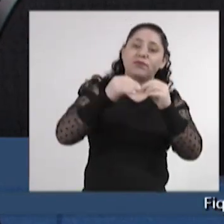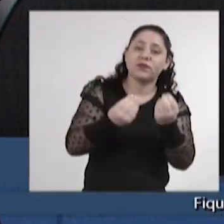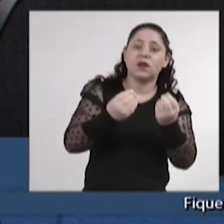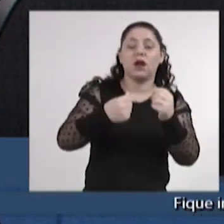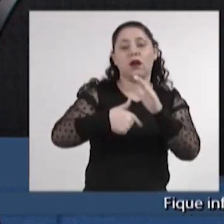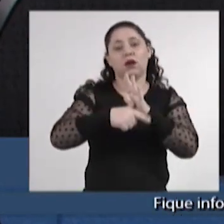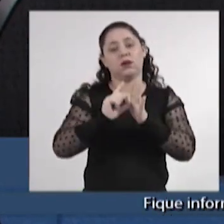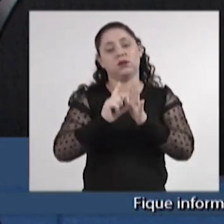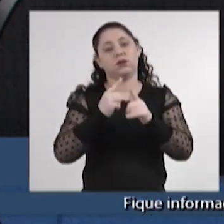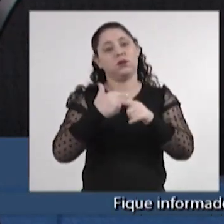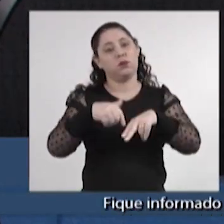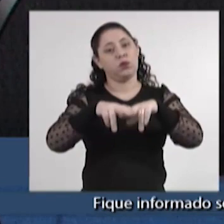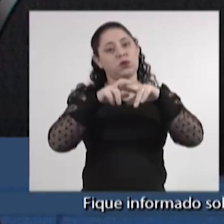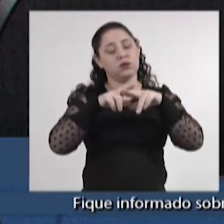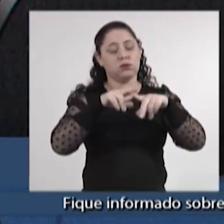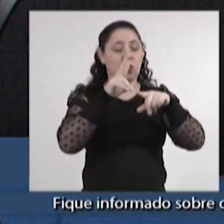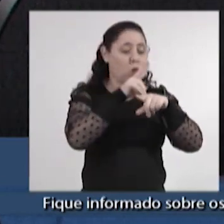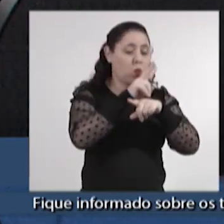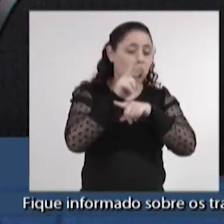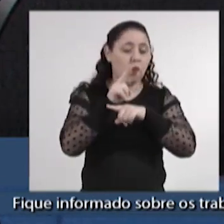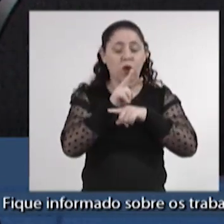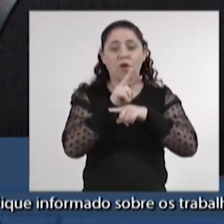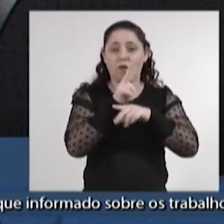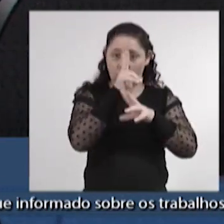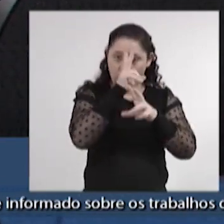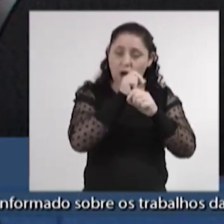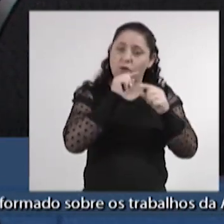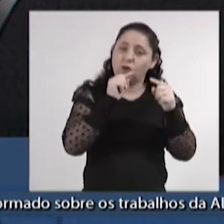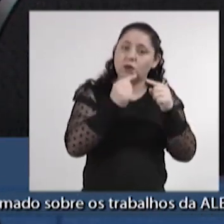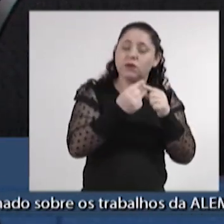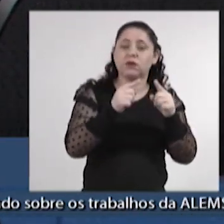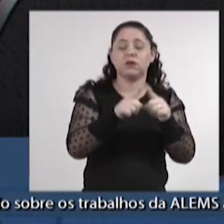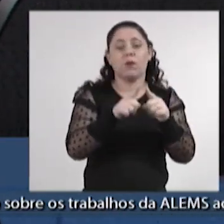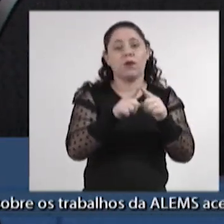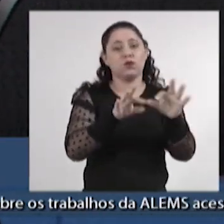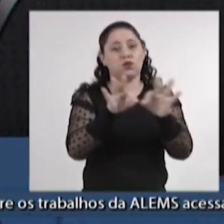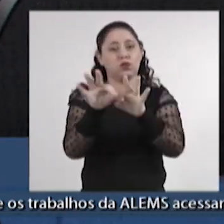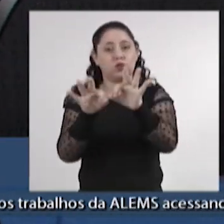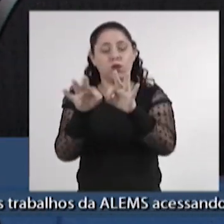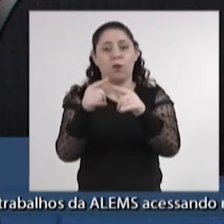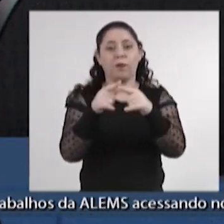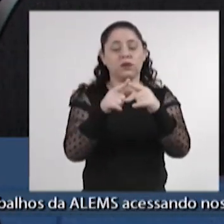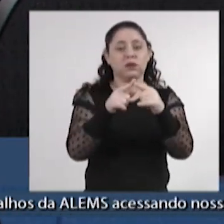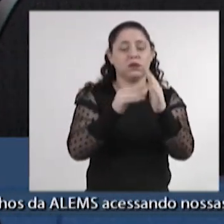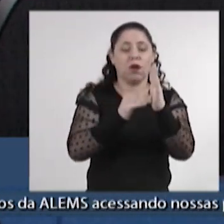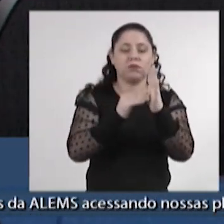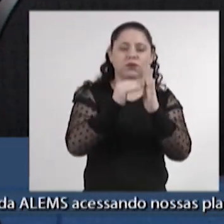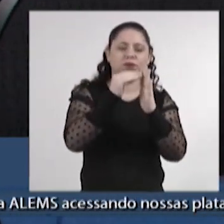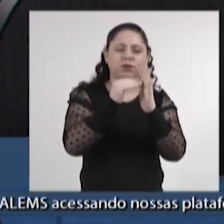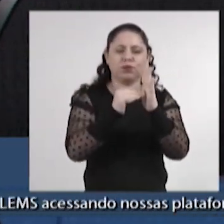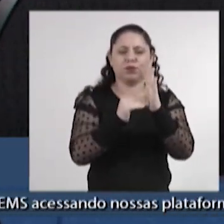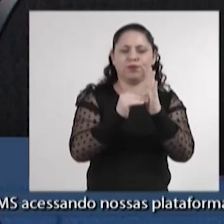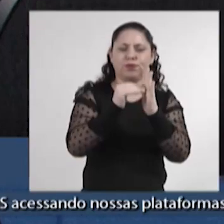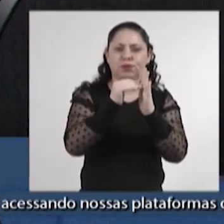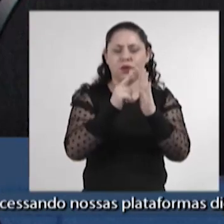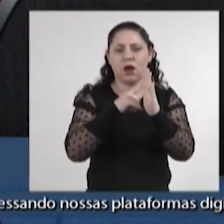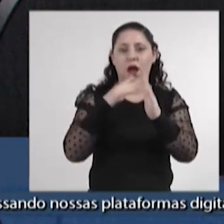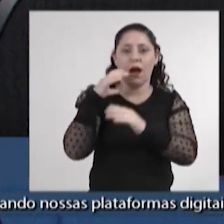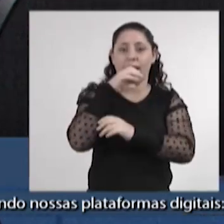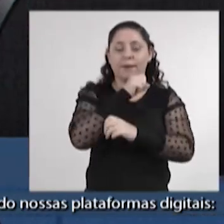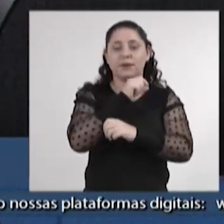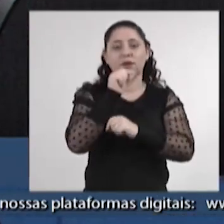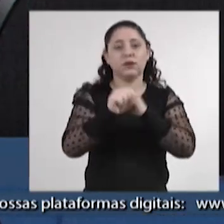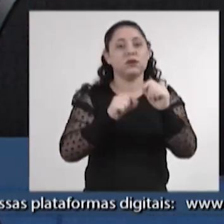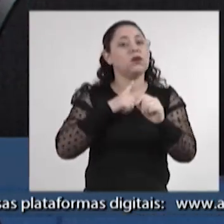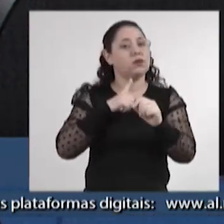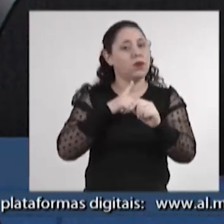tão detalhado, tão focado também a jusante das duas barragens, porque é ali que tem o termômetro. Se a gente começa a ver a tendência a subir de repente, é